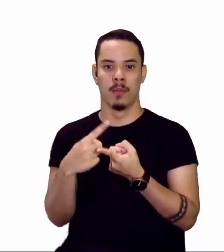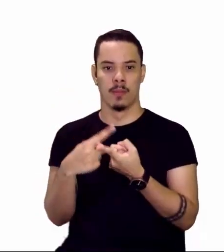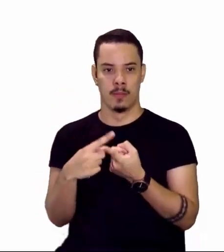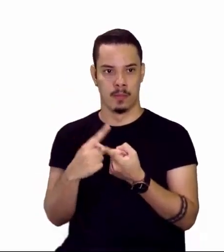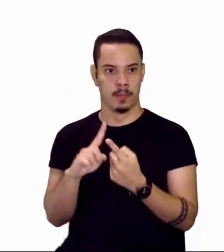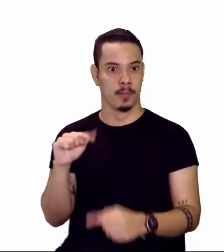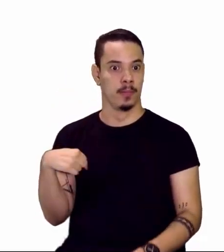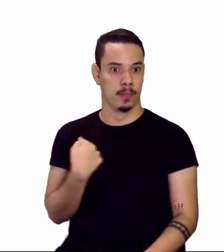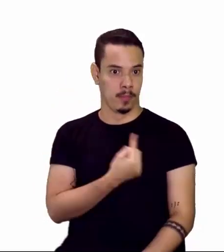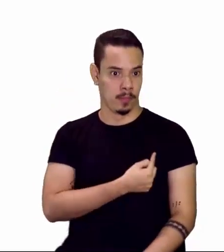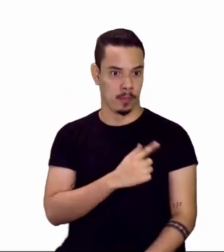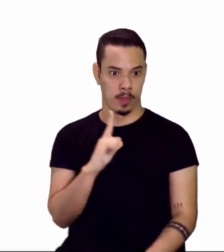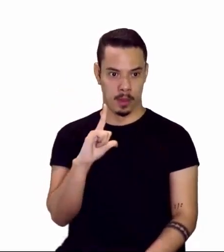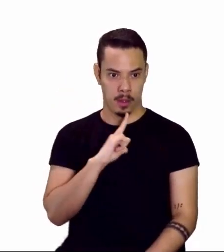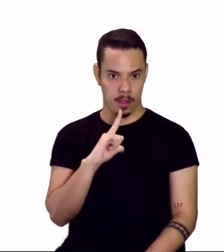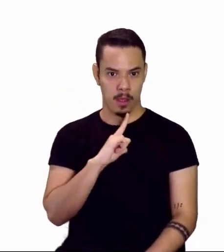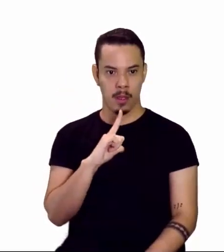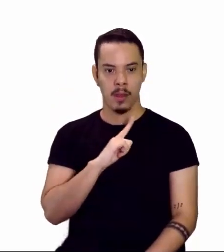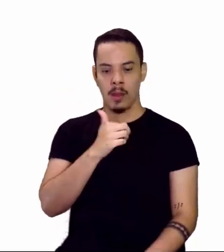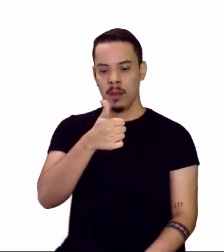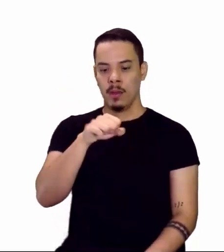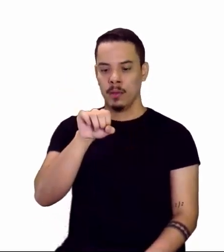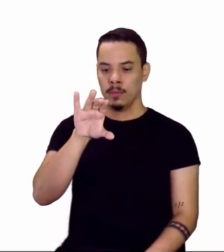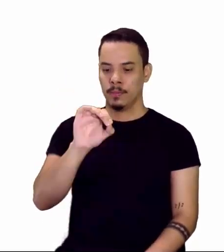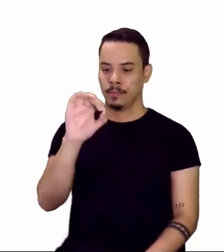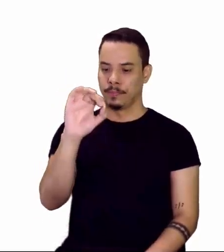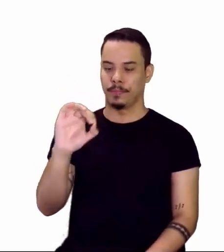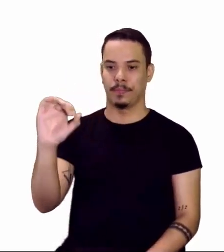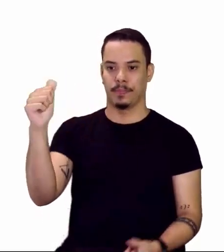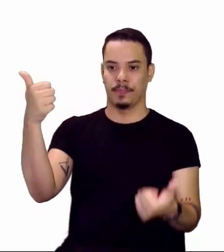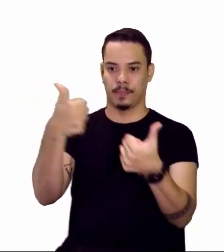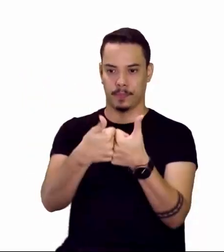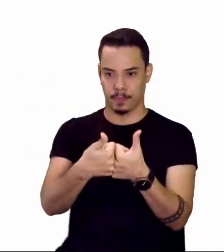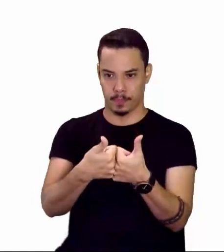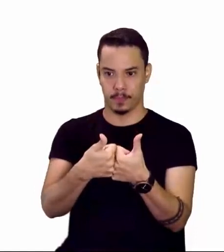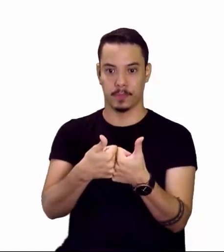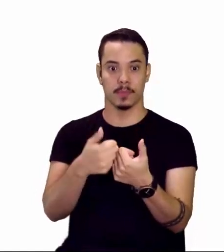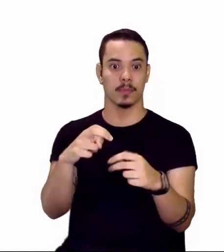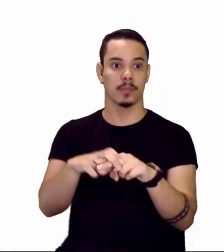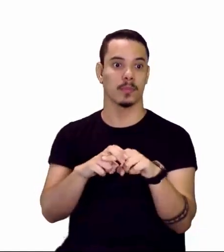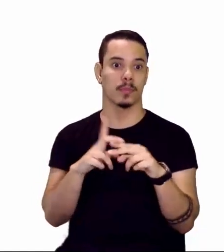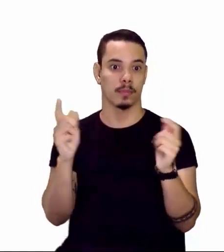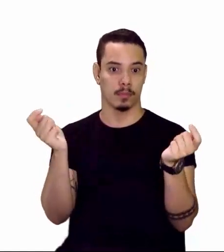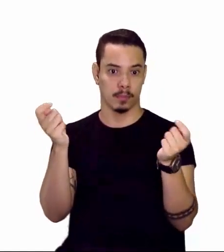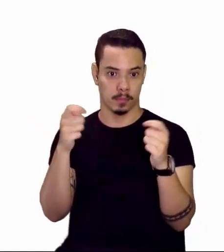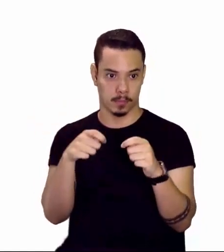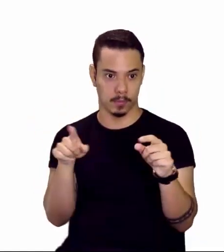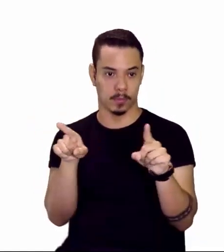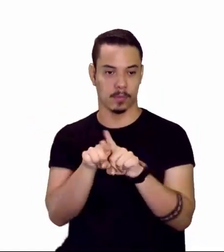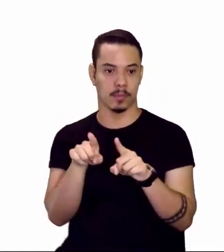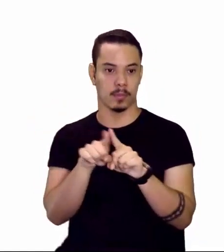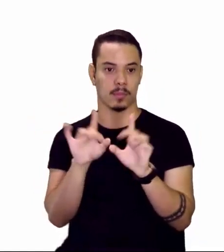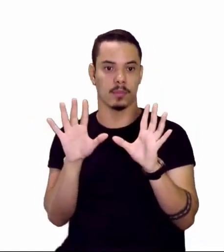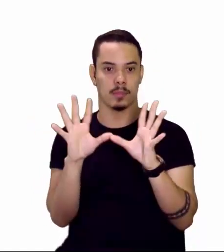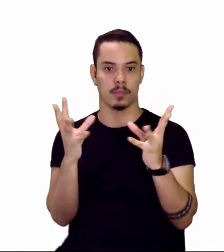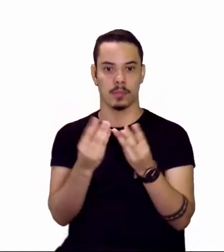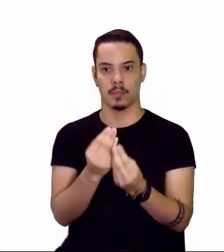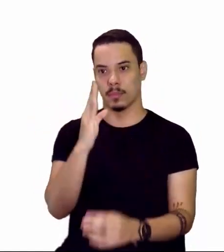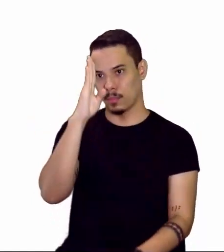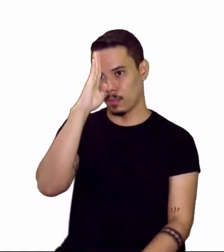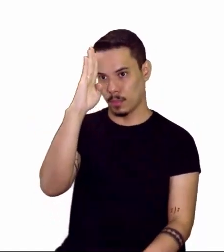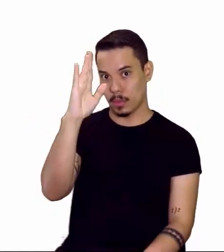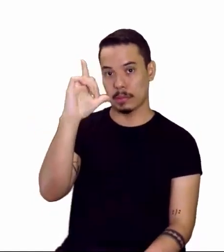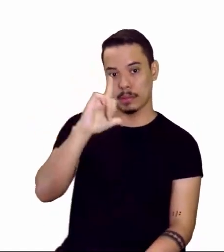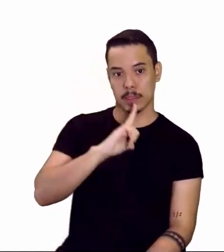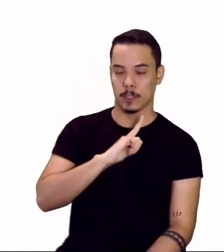nós temos ângulos de 180 graus, quer dizer, seja moléculas que têm um átomo central ou que não têm um